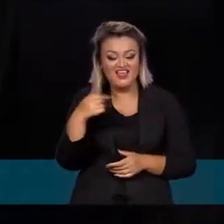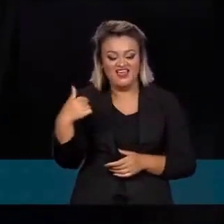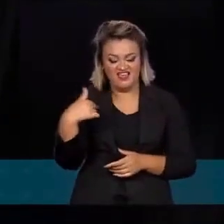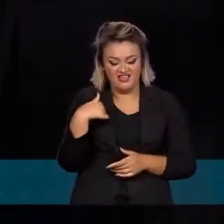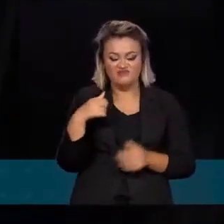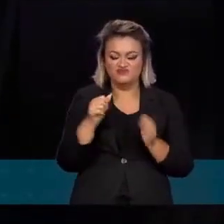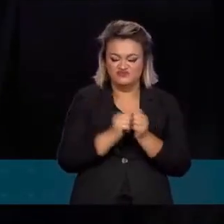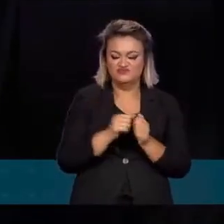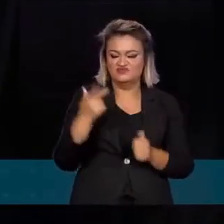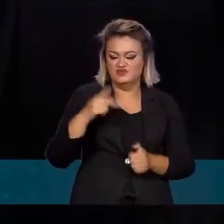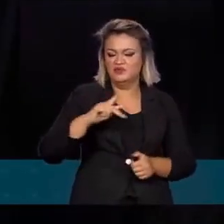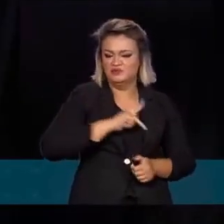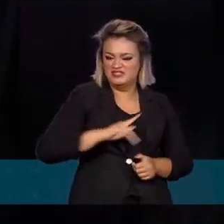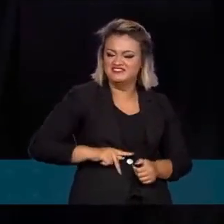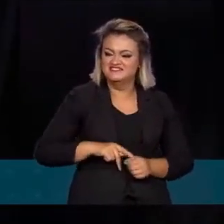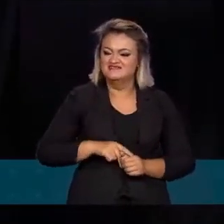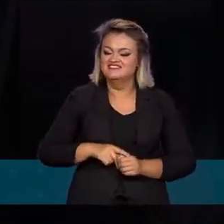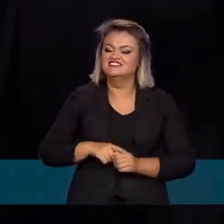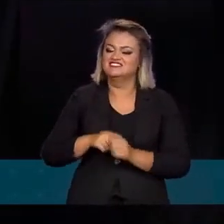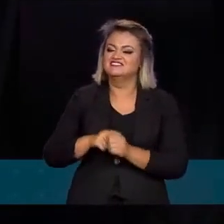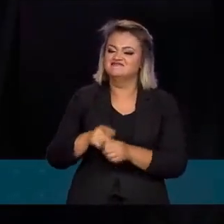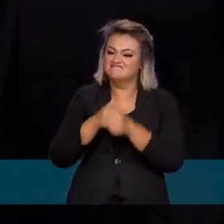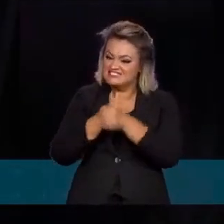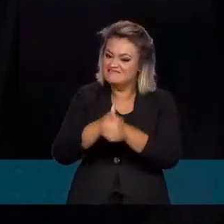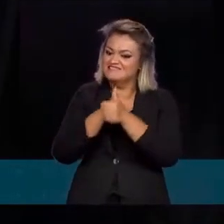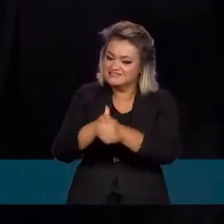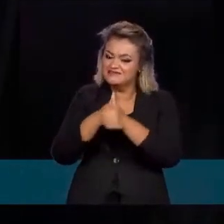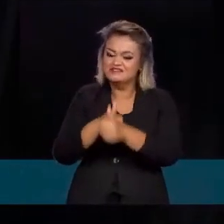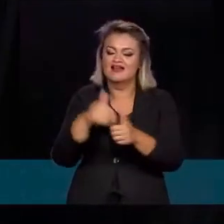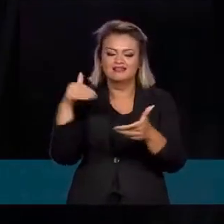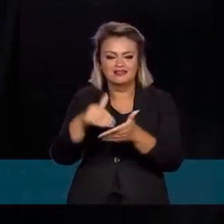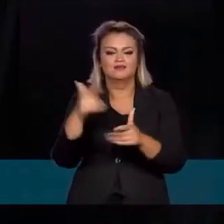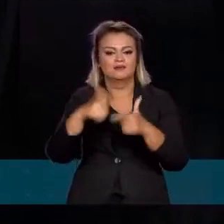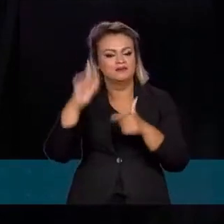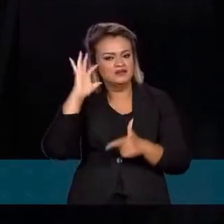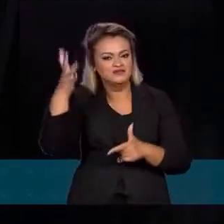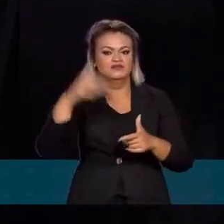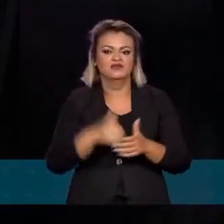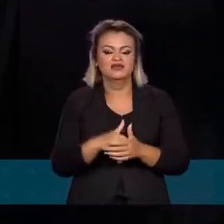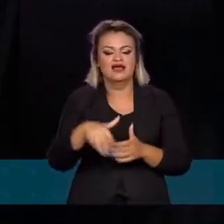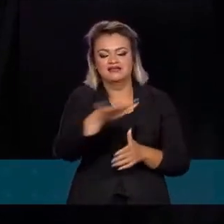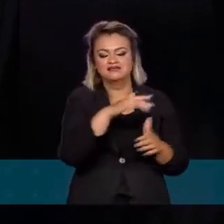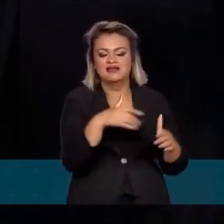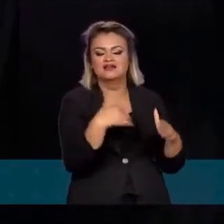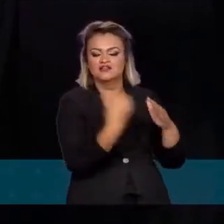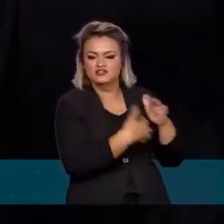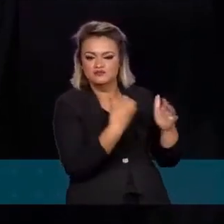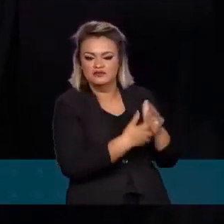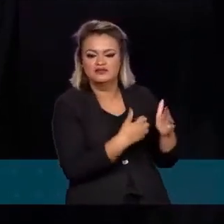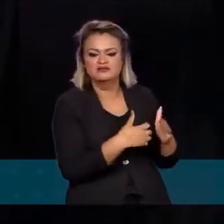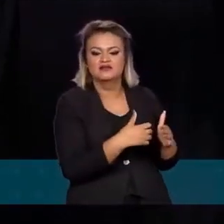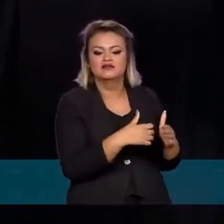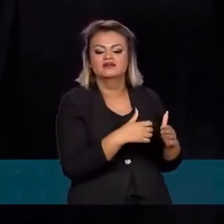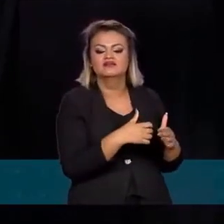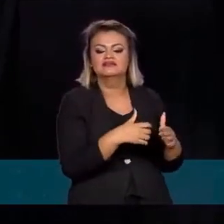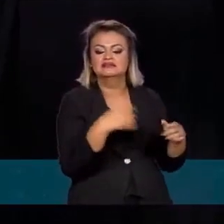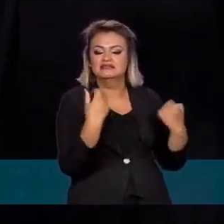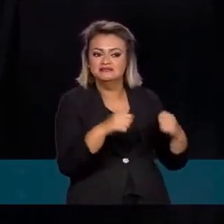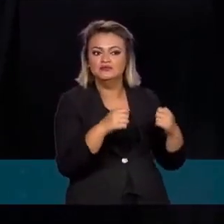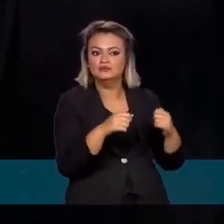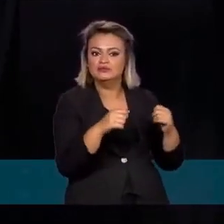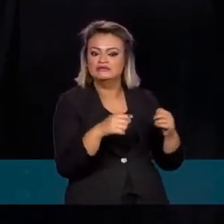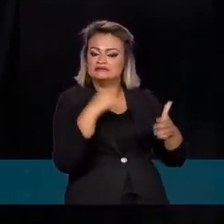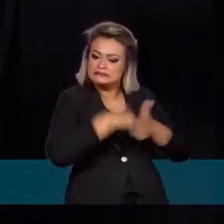vou ficar no seu pé até você resolver os problemas e ajudar a classe Empresarial que precisa aprender reivindicar